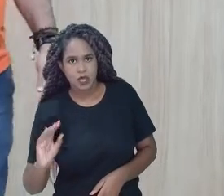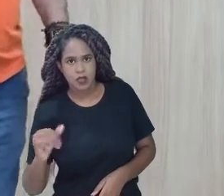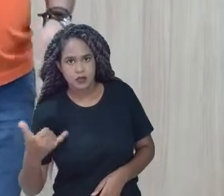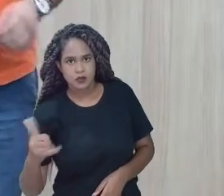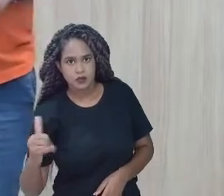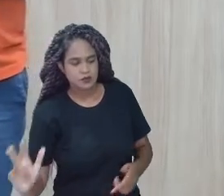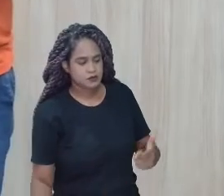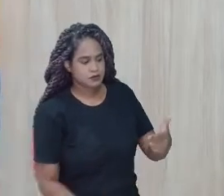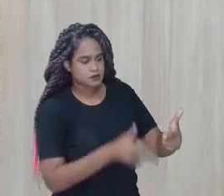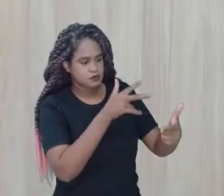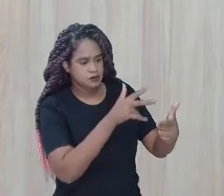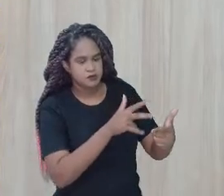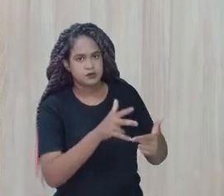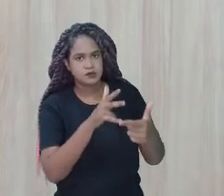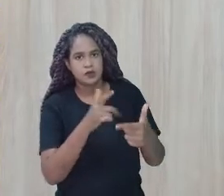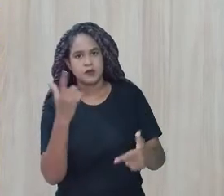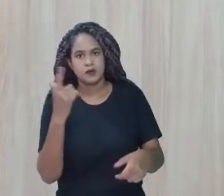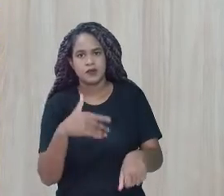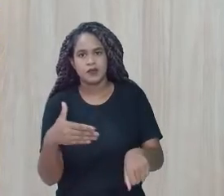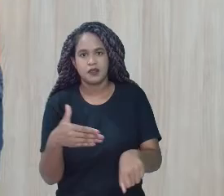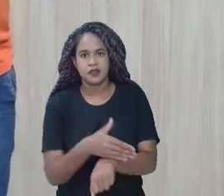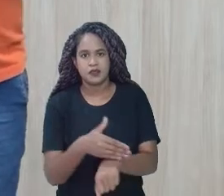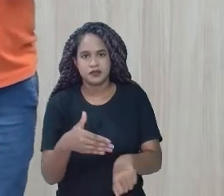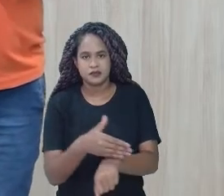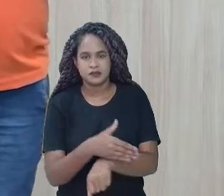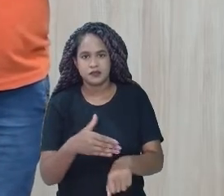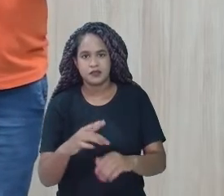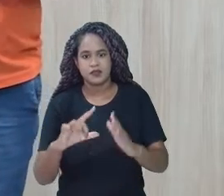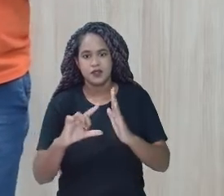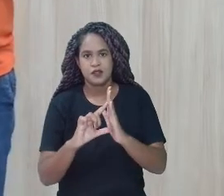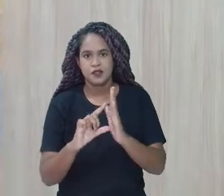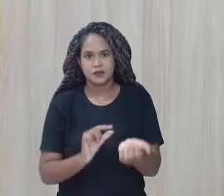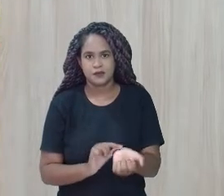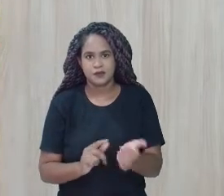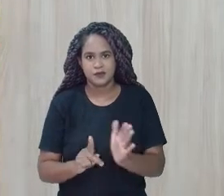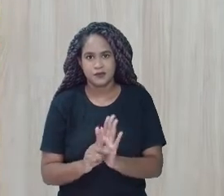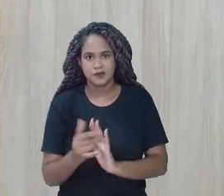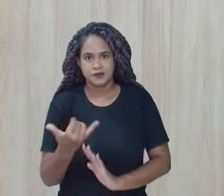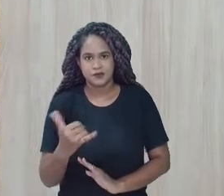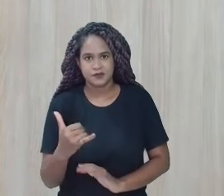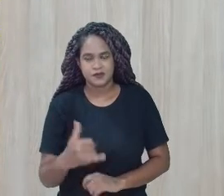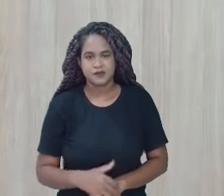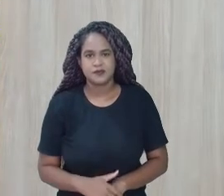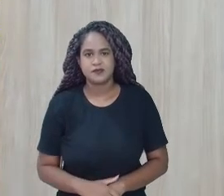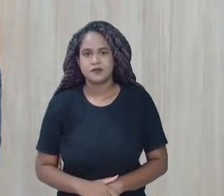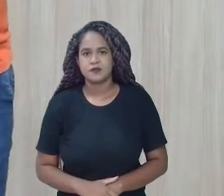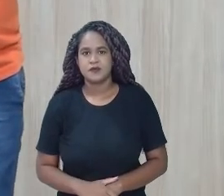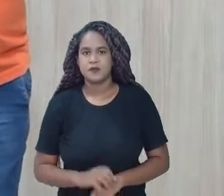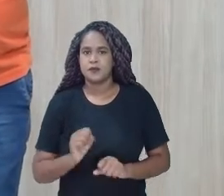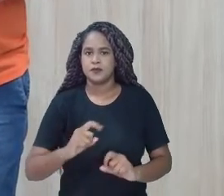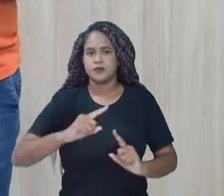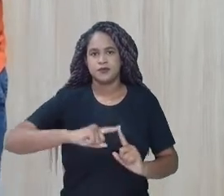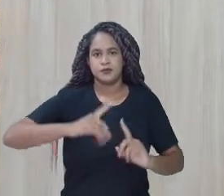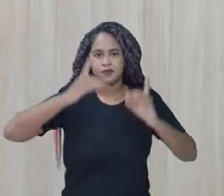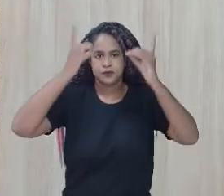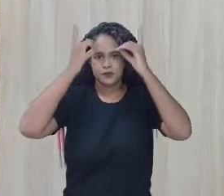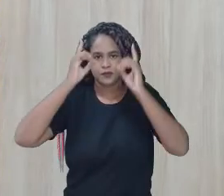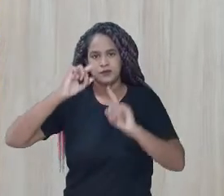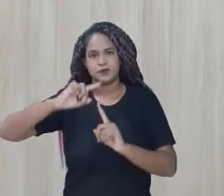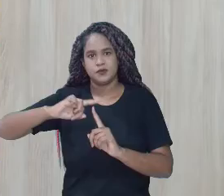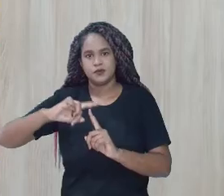celular para o QR Code que ele vai direcionar você para a loja de aplicativo específica, seja Android